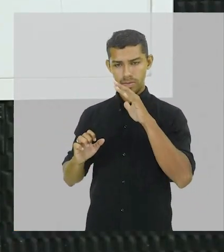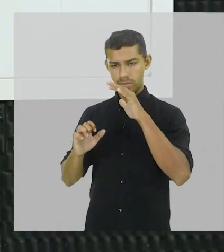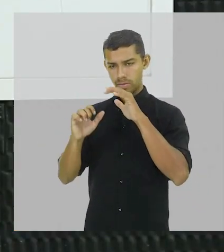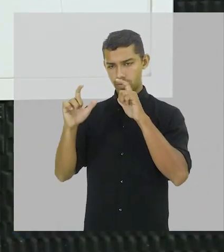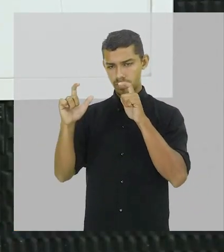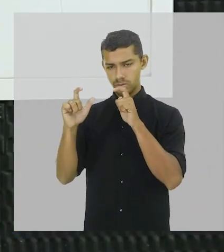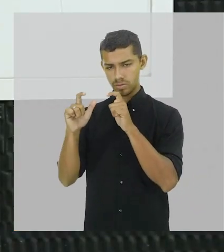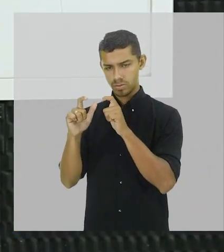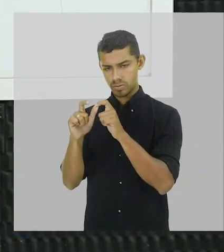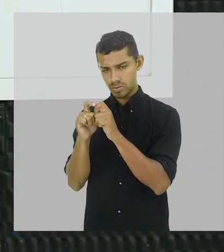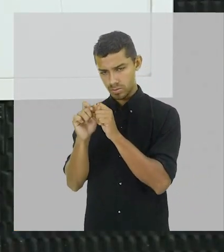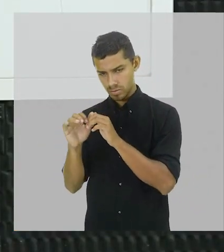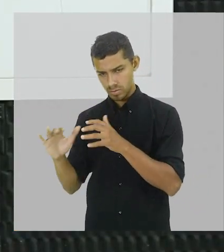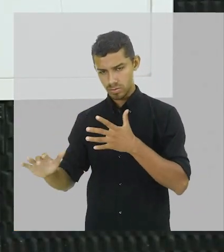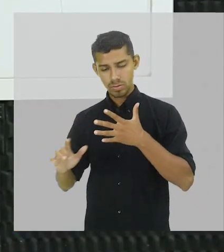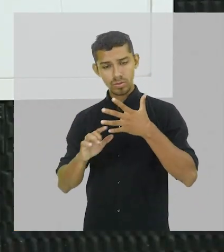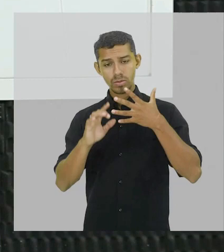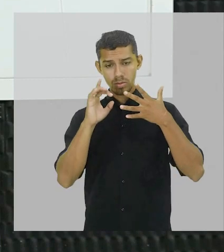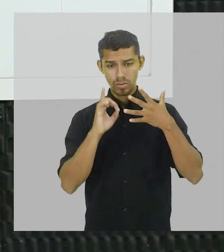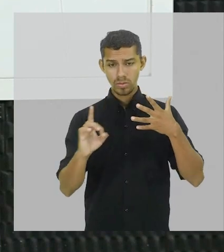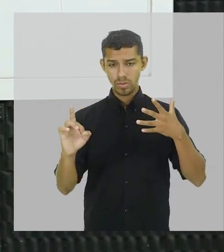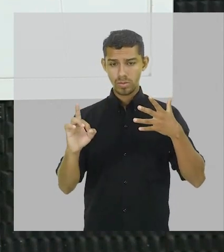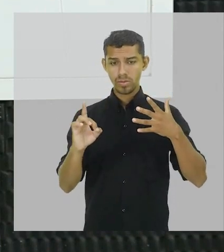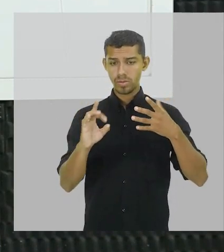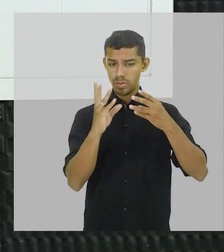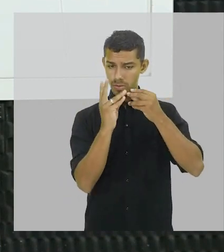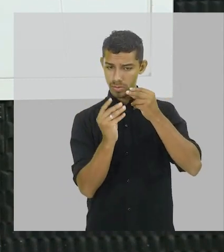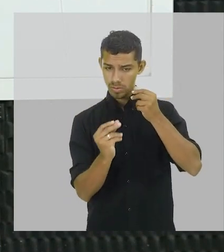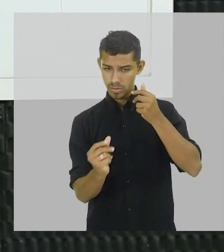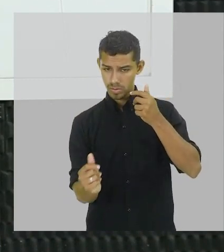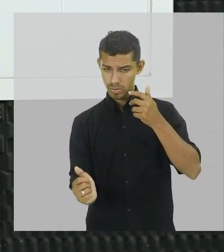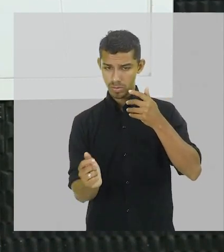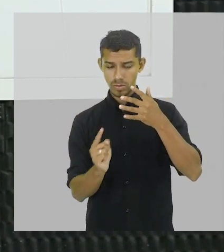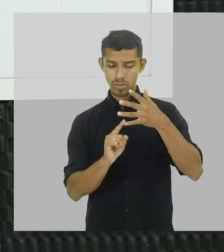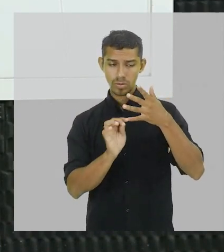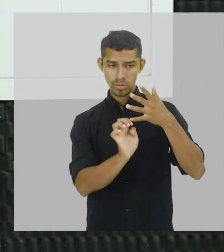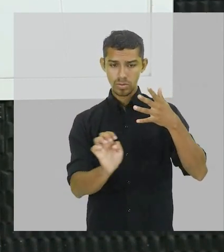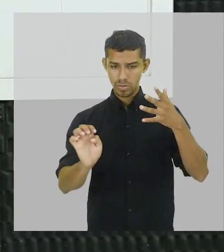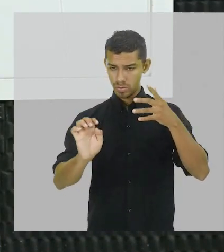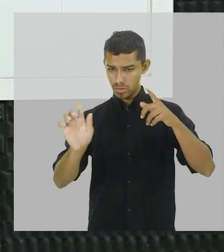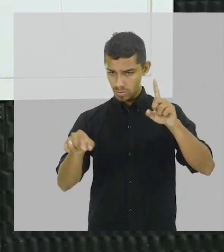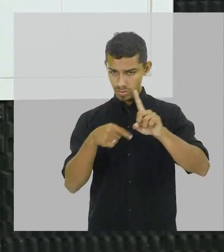basicamente o que diz essa questão, né? Então é a questão 3.